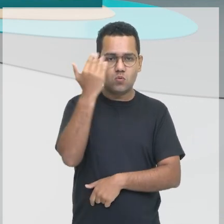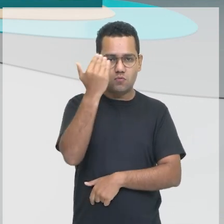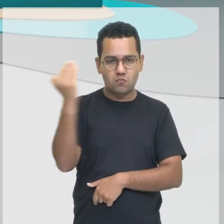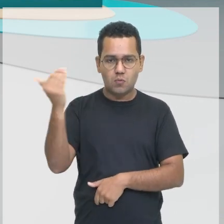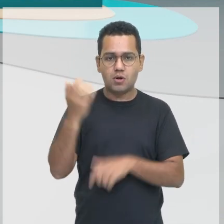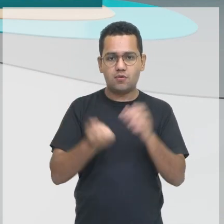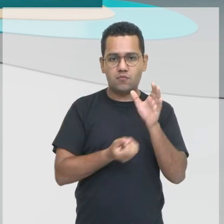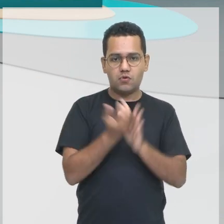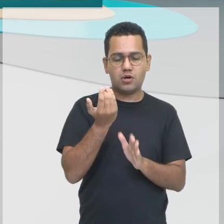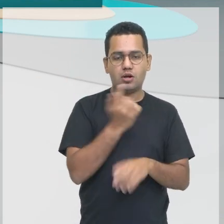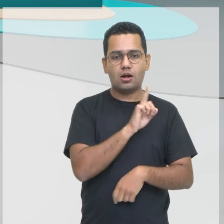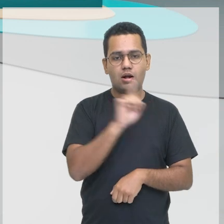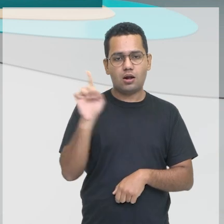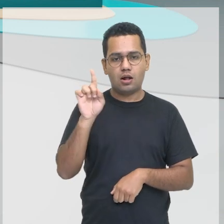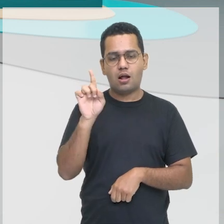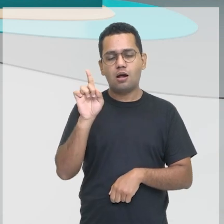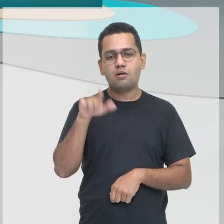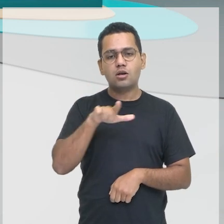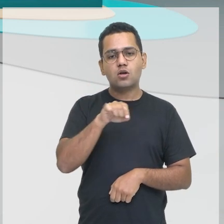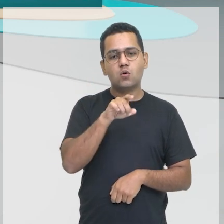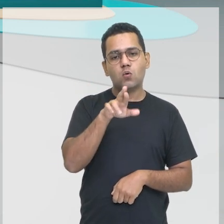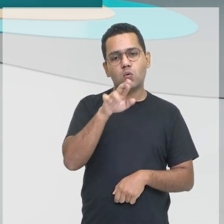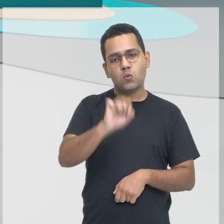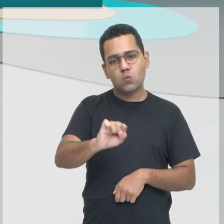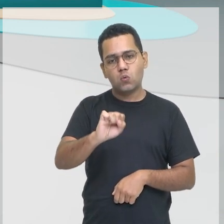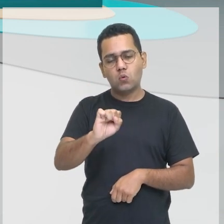foi fundado em Londres em